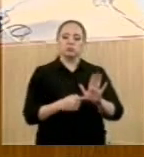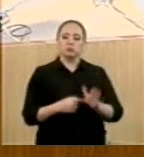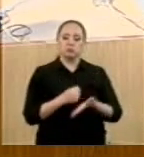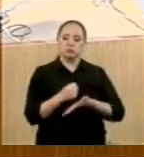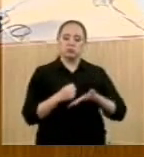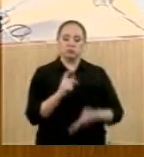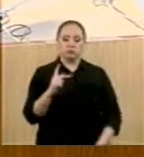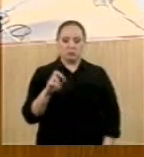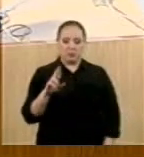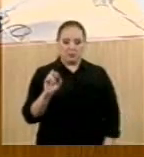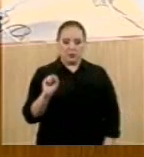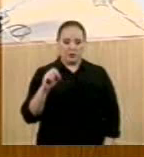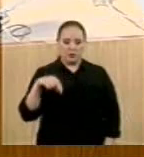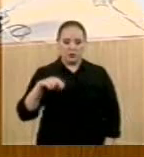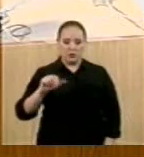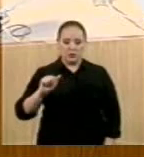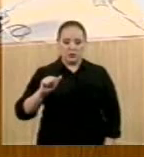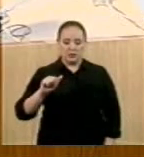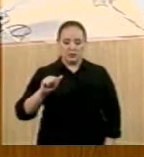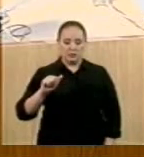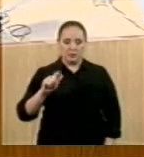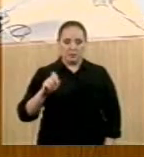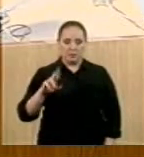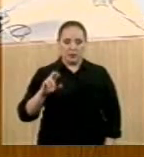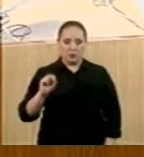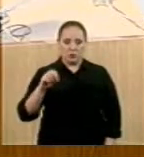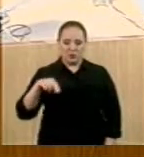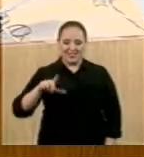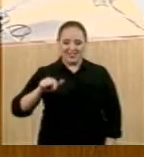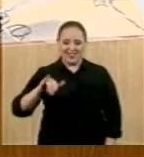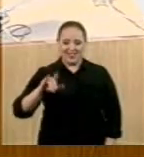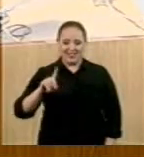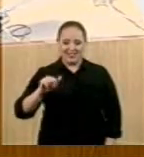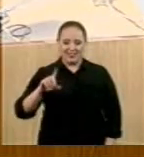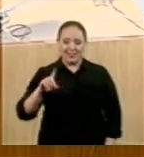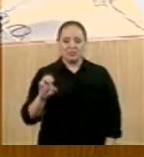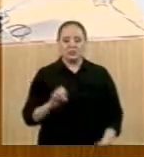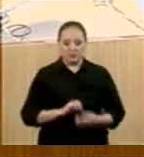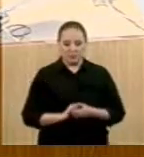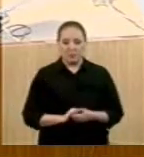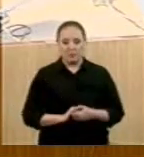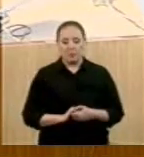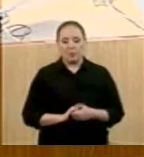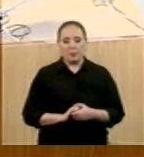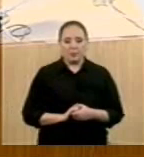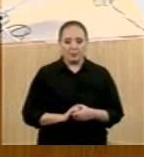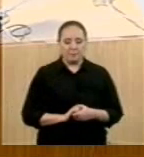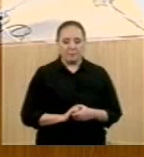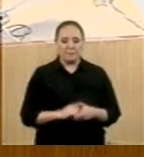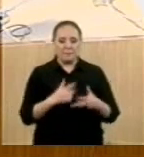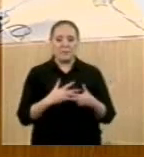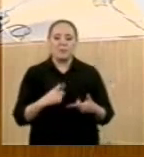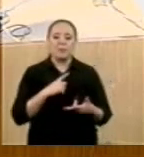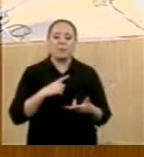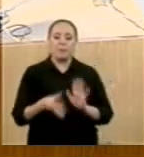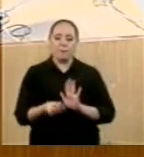e, portanto, de uma recompreensão das relações interprivadas matizadas pela Constituição